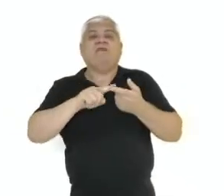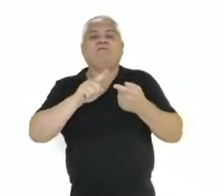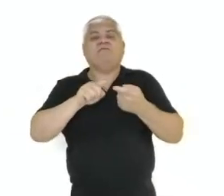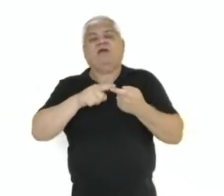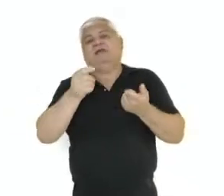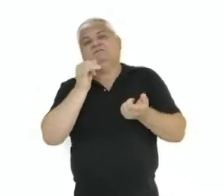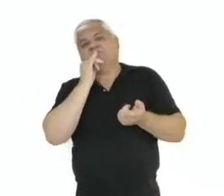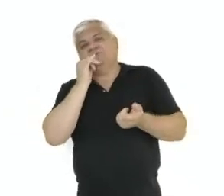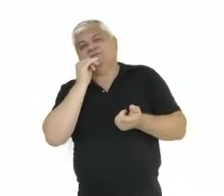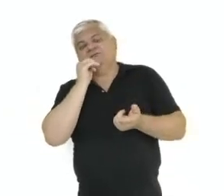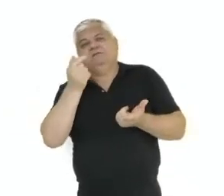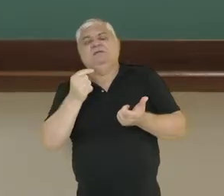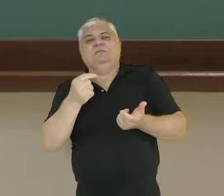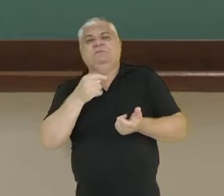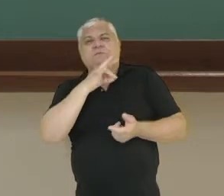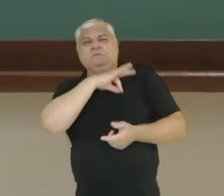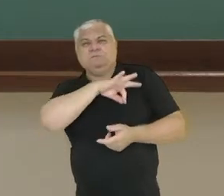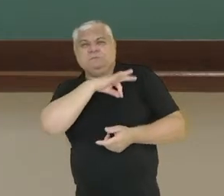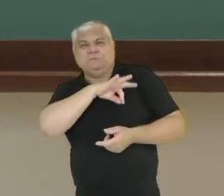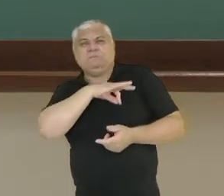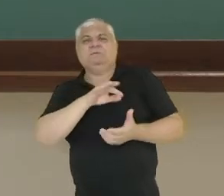desejam adiar a maternidade.